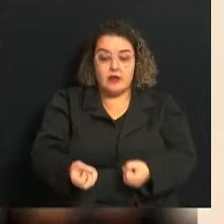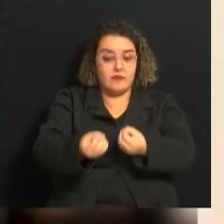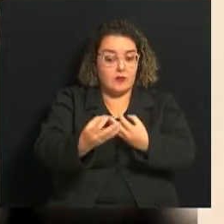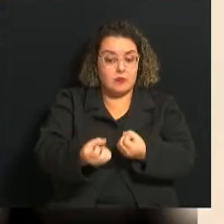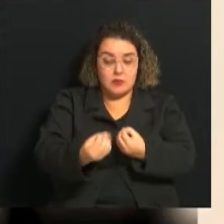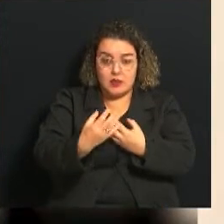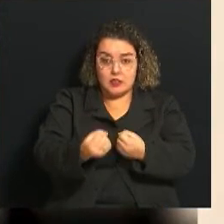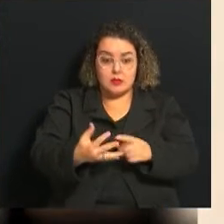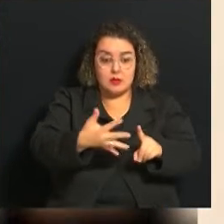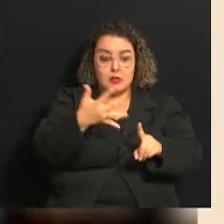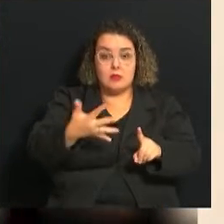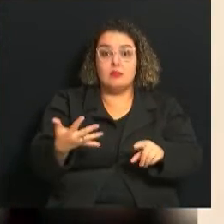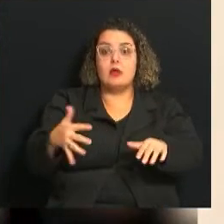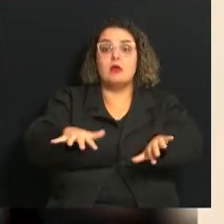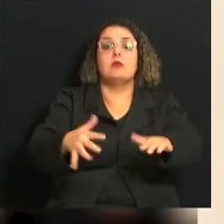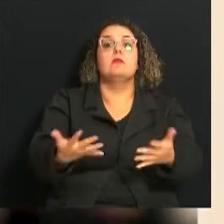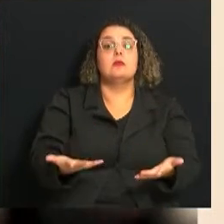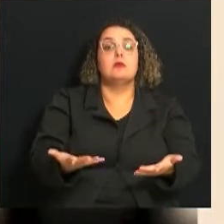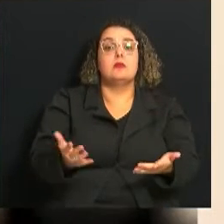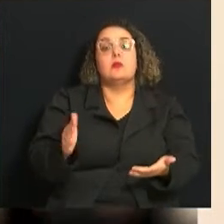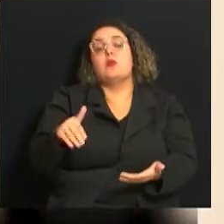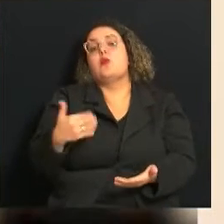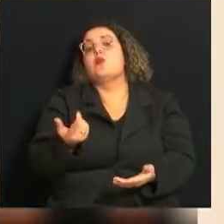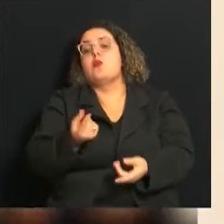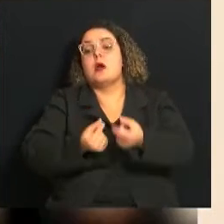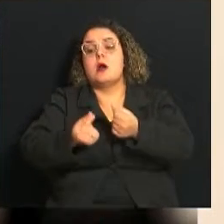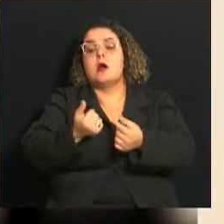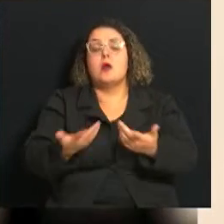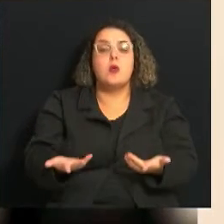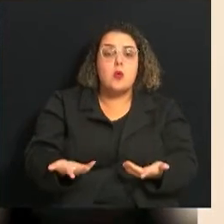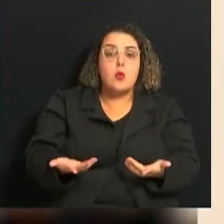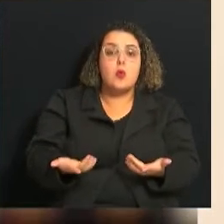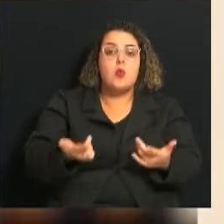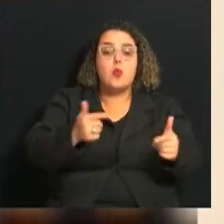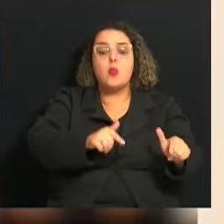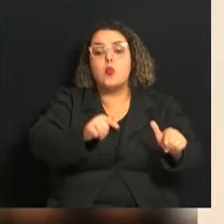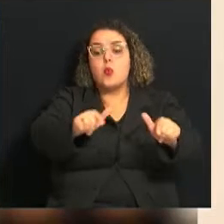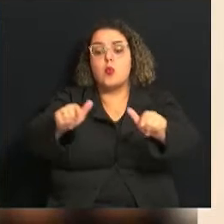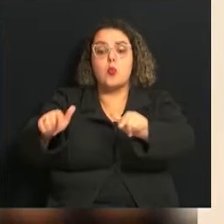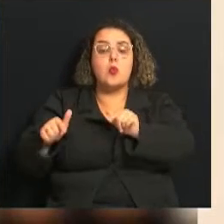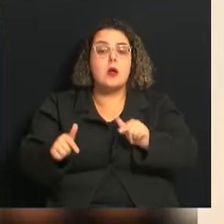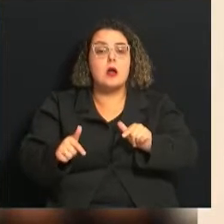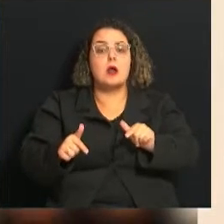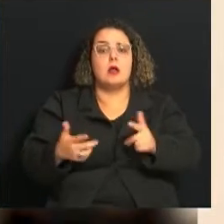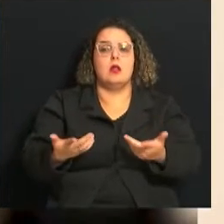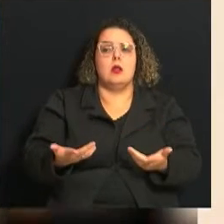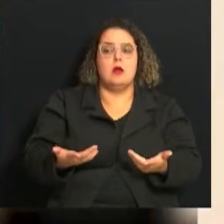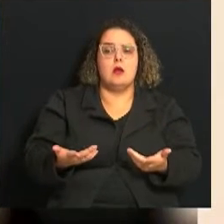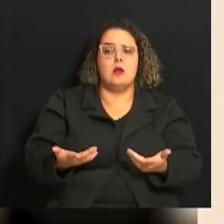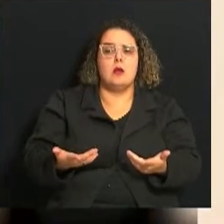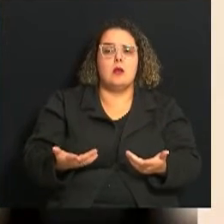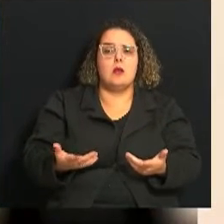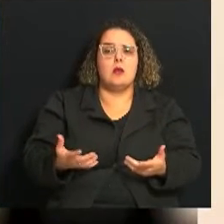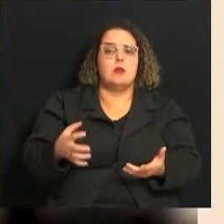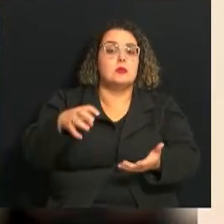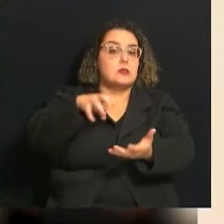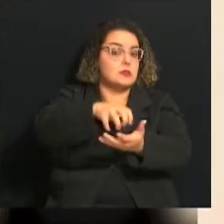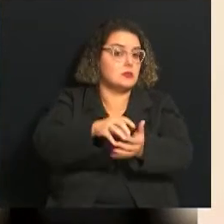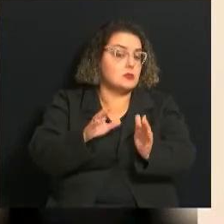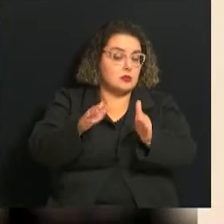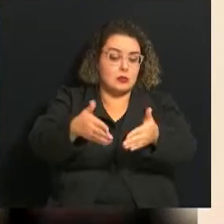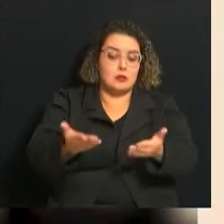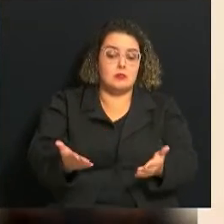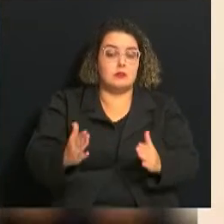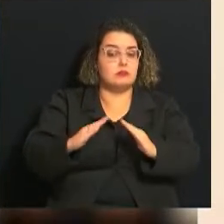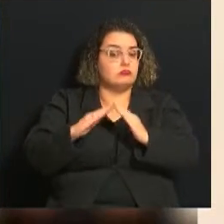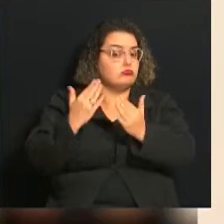está inserida, qual que é o poder socioeconômico, aonde que as localidades que se concentram, a escolaridade